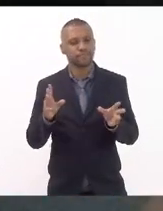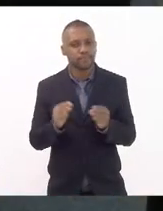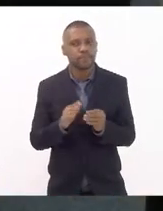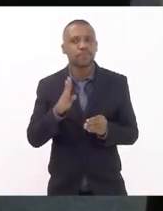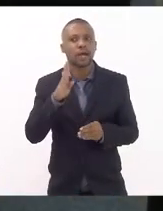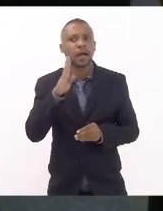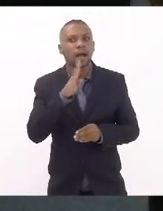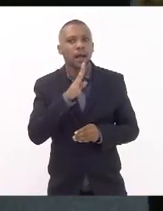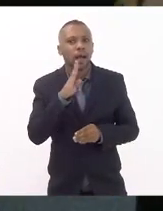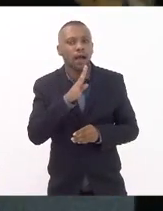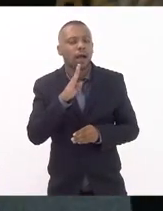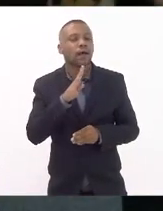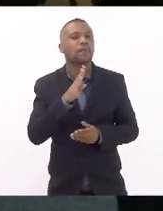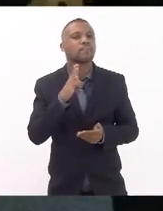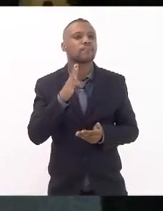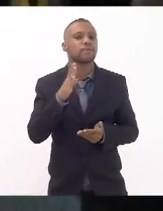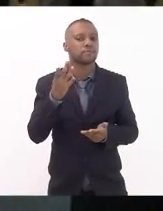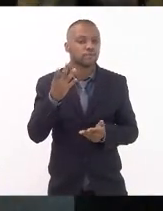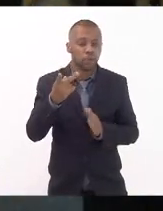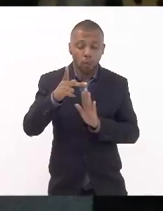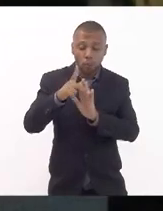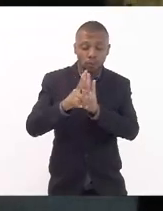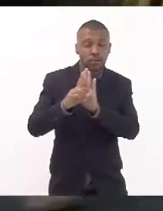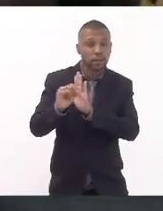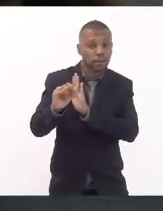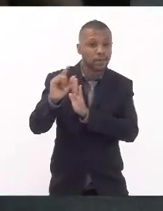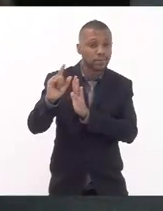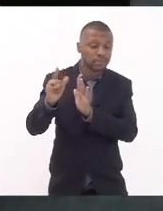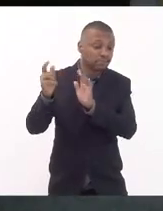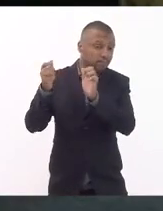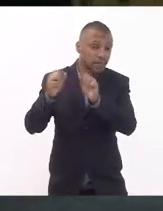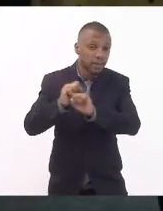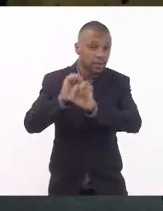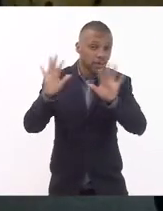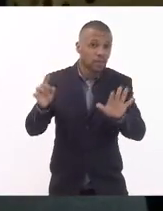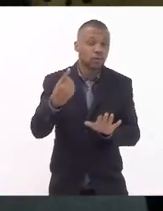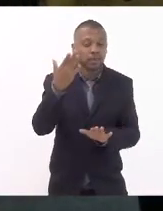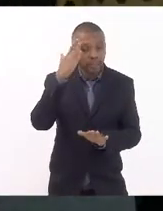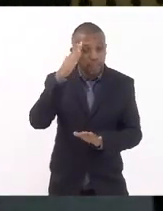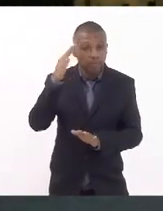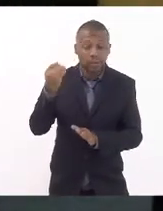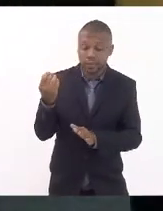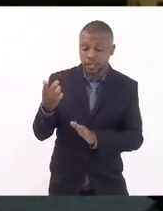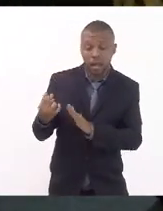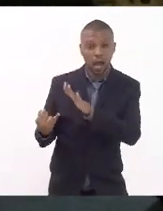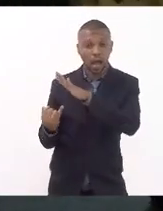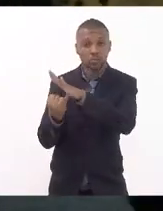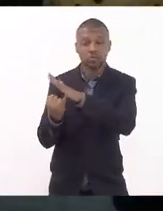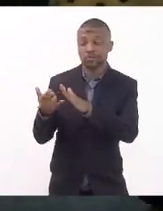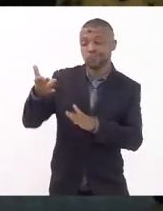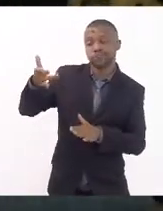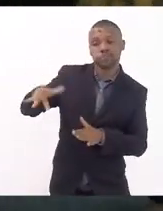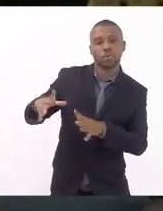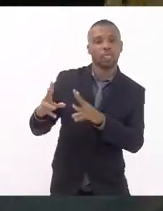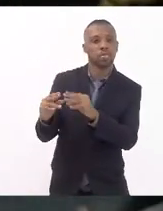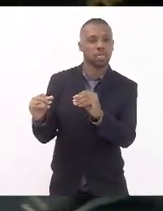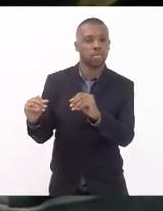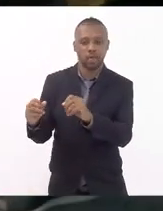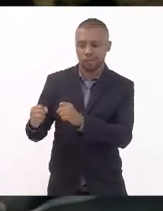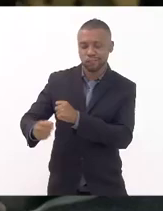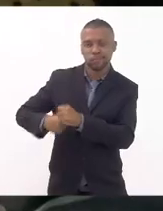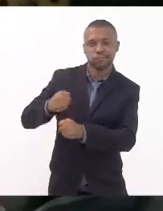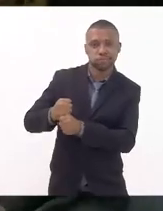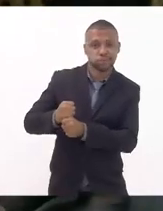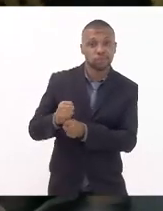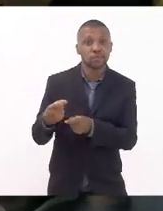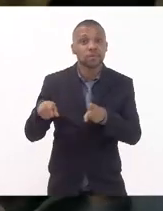acho que o projeto ele é autoexplicativo. A gente sabe realmente do sucateamento do DEGASE ao longo desses anos. Inclusive, eu sou